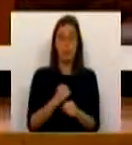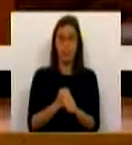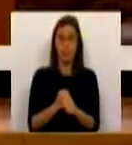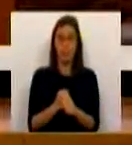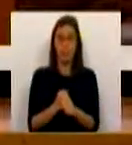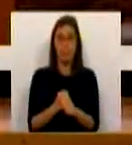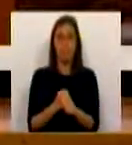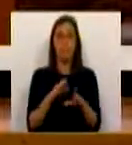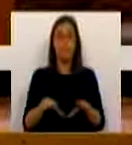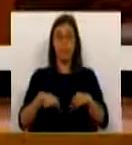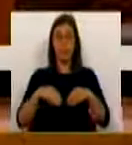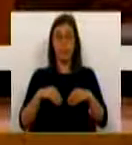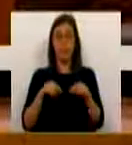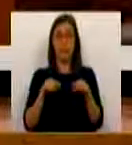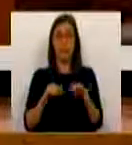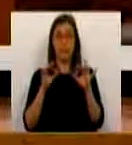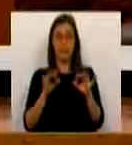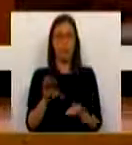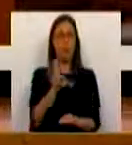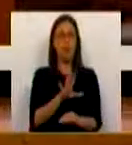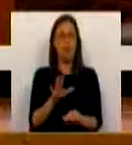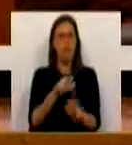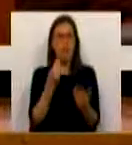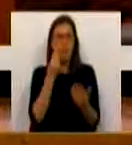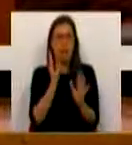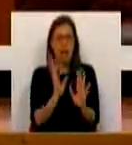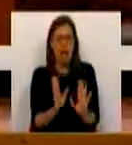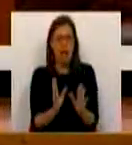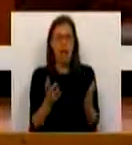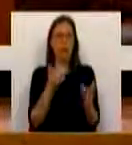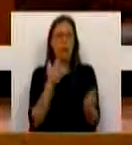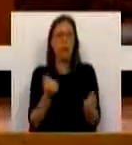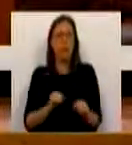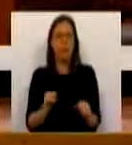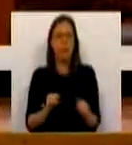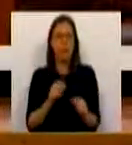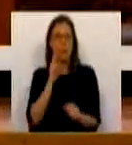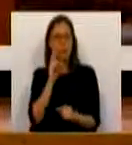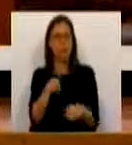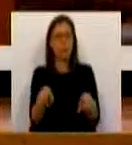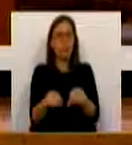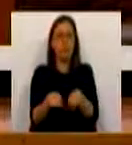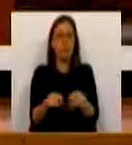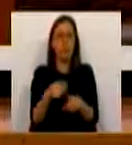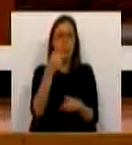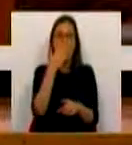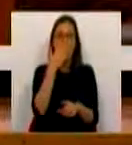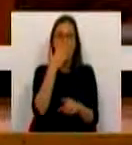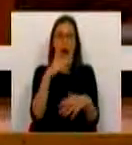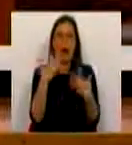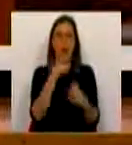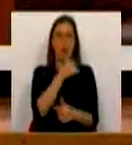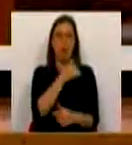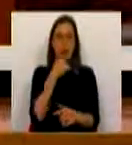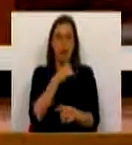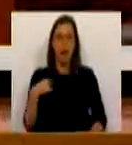trabalho assuma ele as formas que assumir, não pode ser encarado como uma espécie de